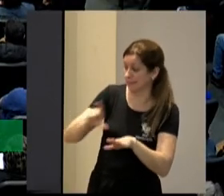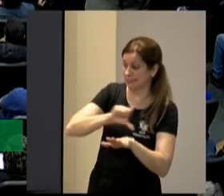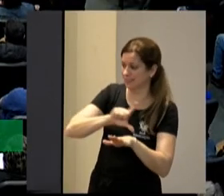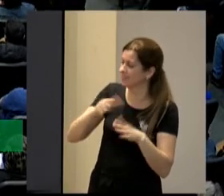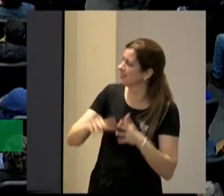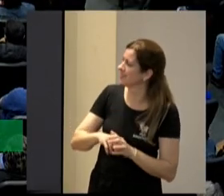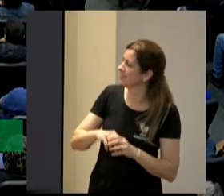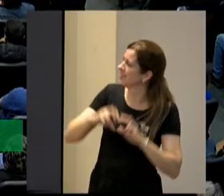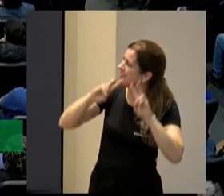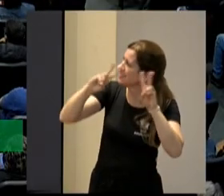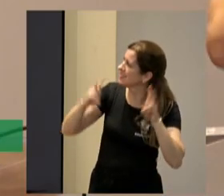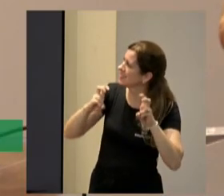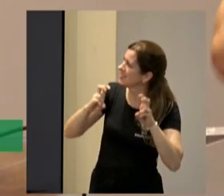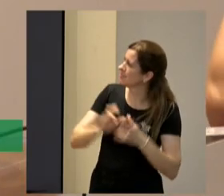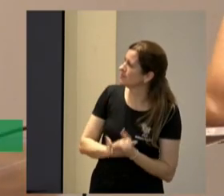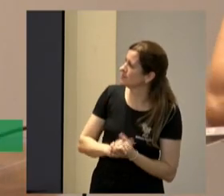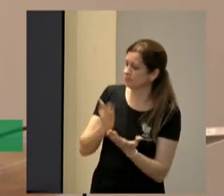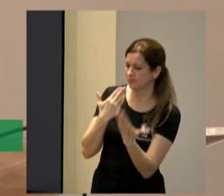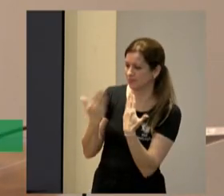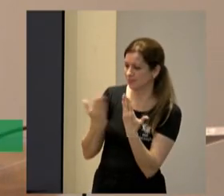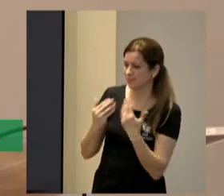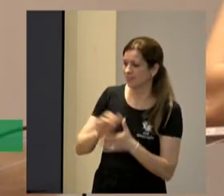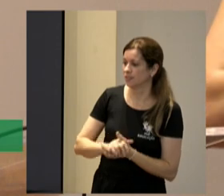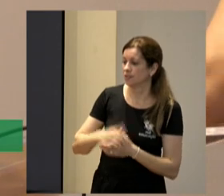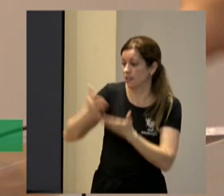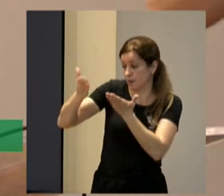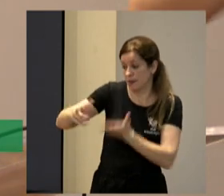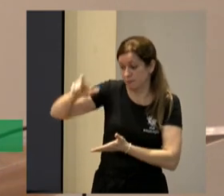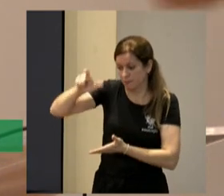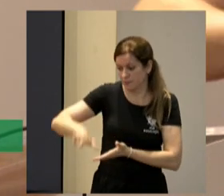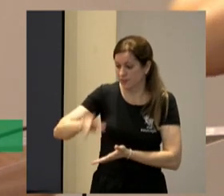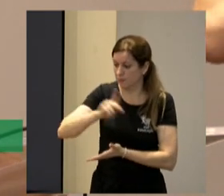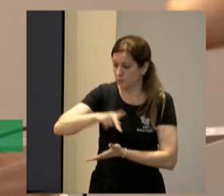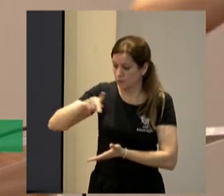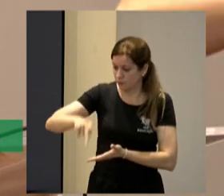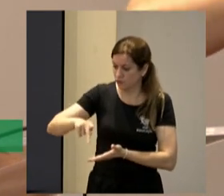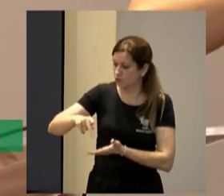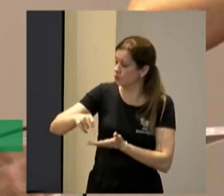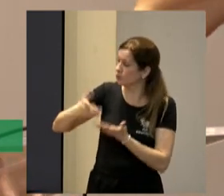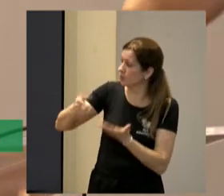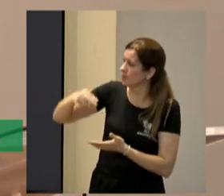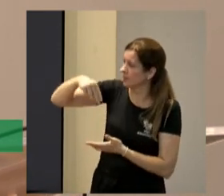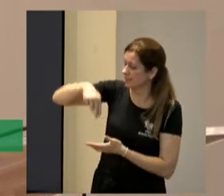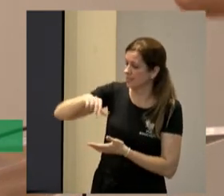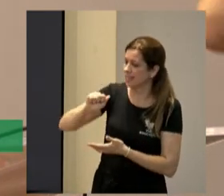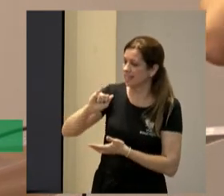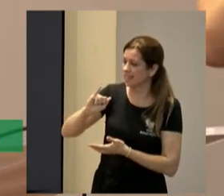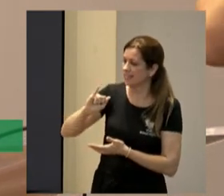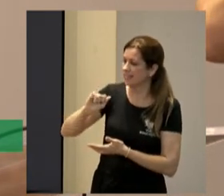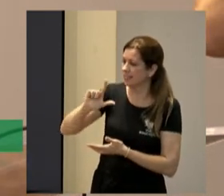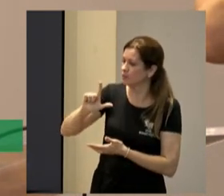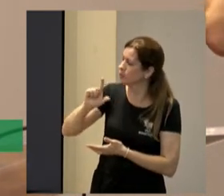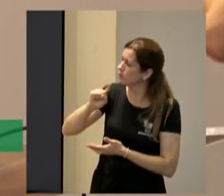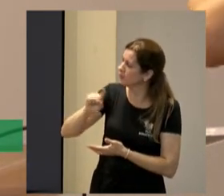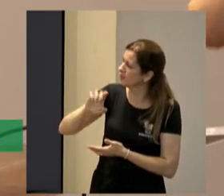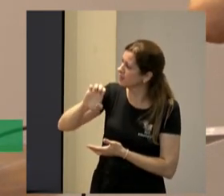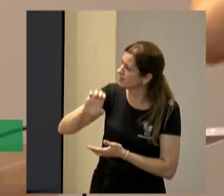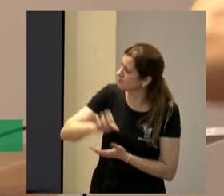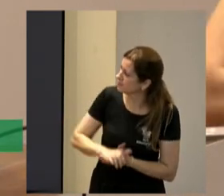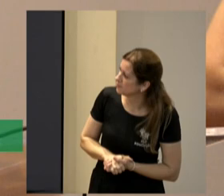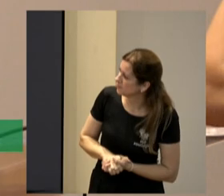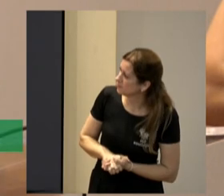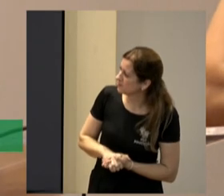momento do conversatório, que é a professora Nailze, né, professora doutora Nailze Pereira de Azevedo